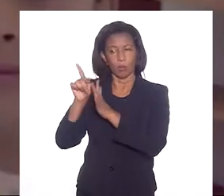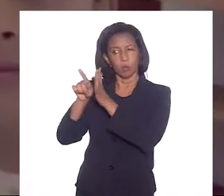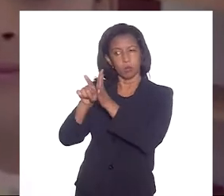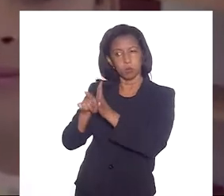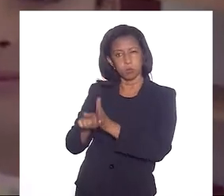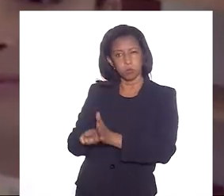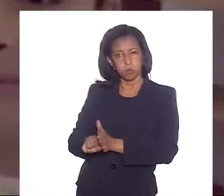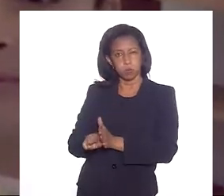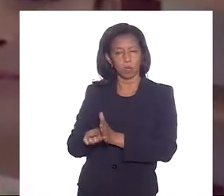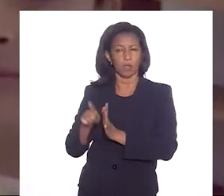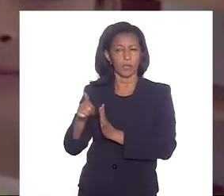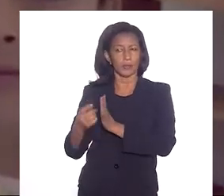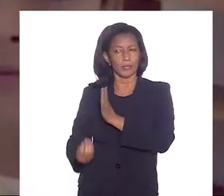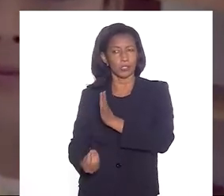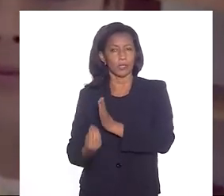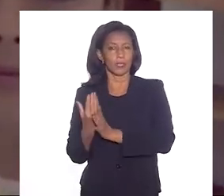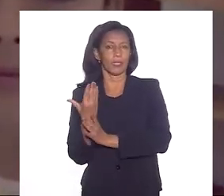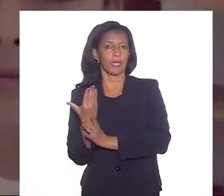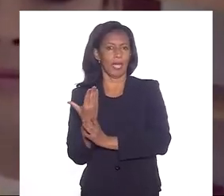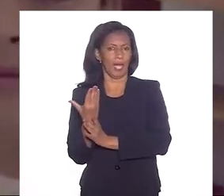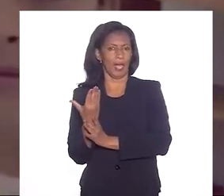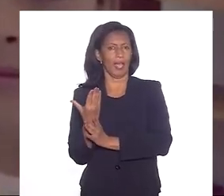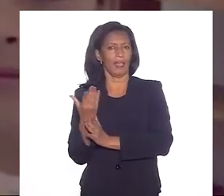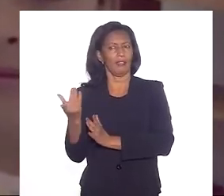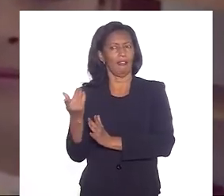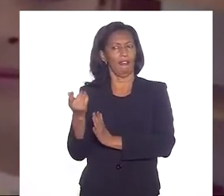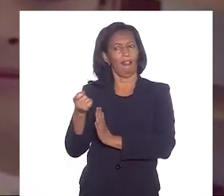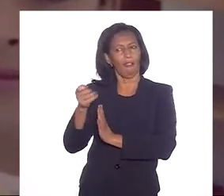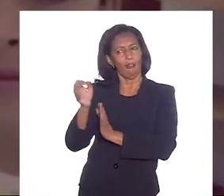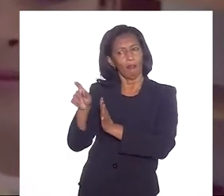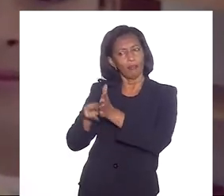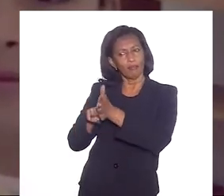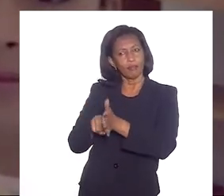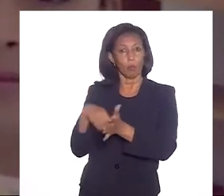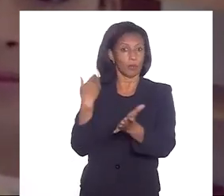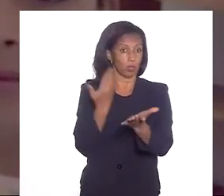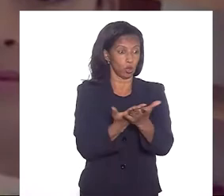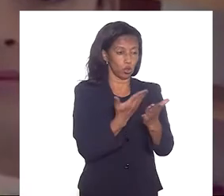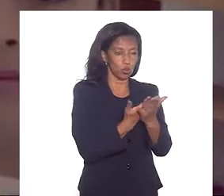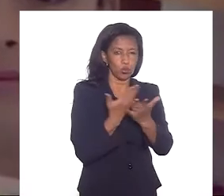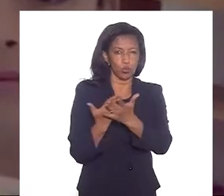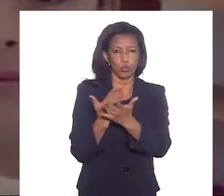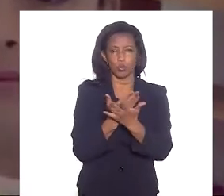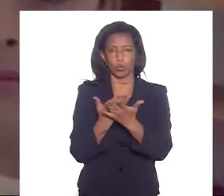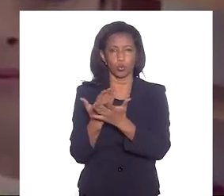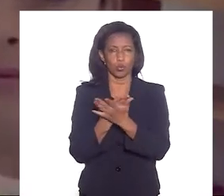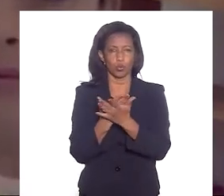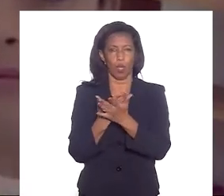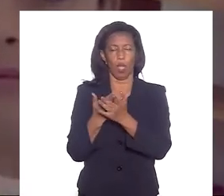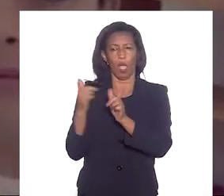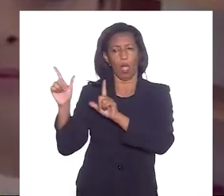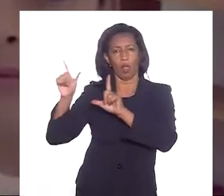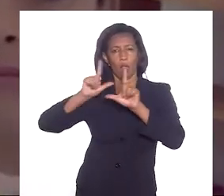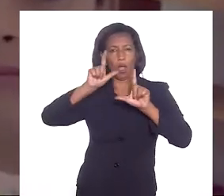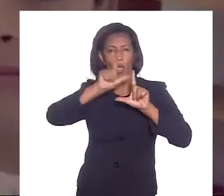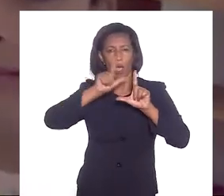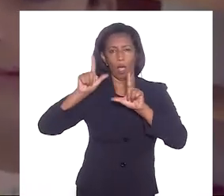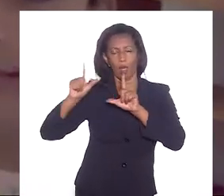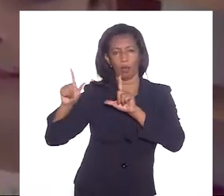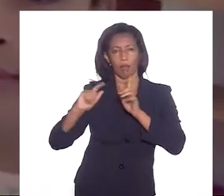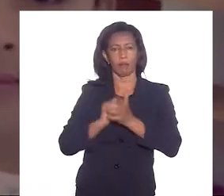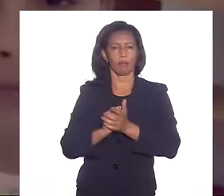essa alquimia, né, de criar o levain. E começamos a estudar, começamos a ver